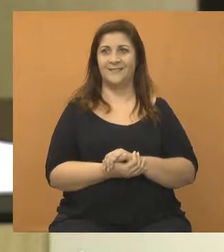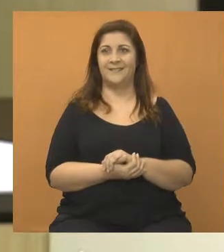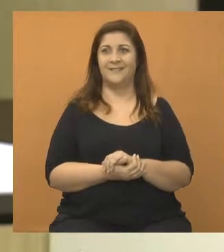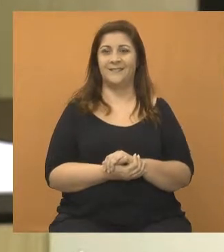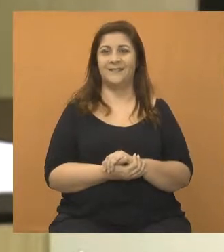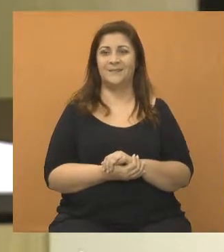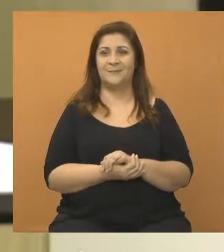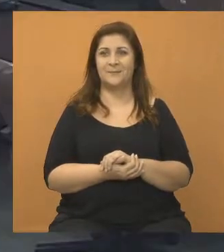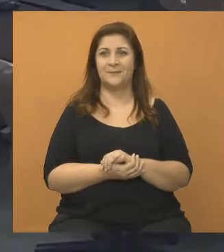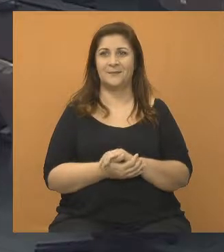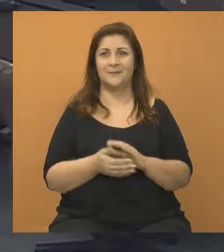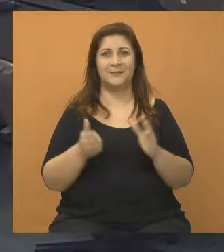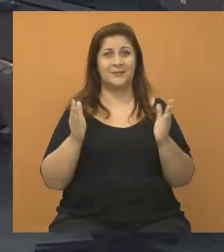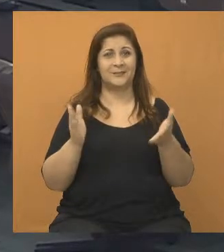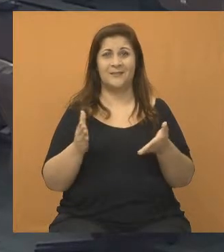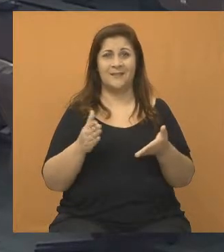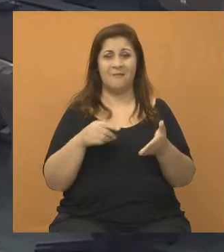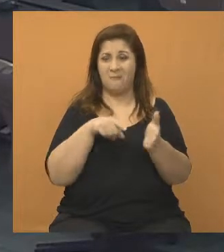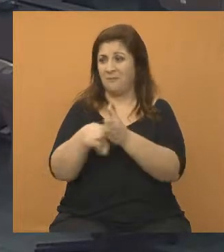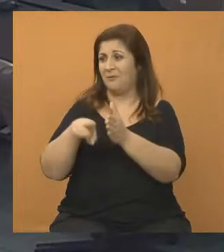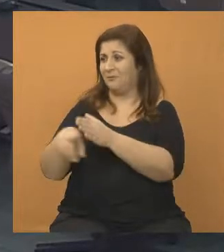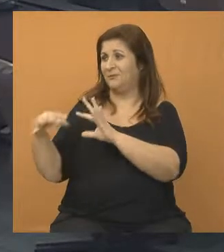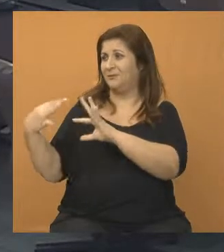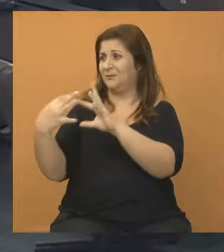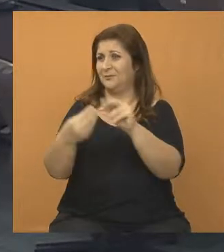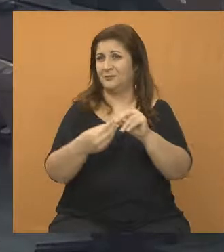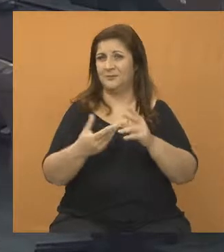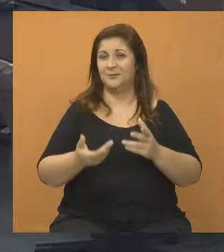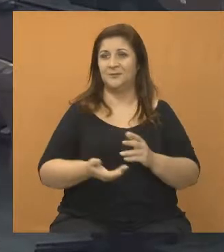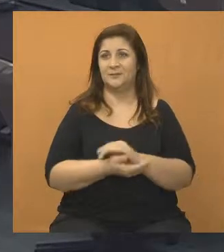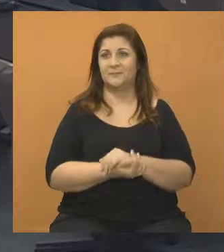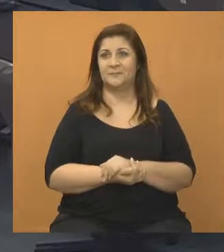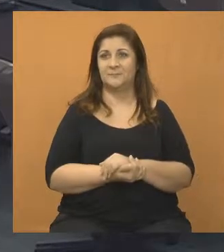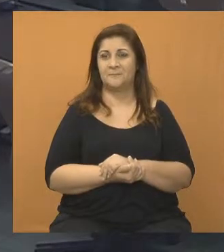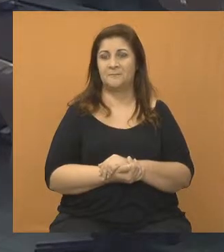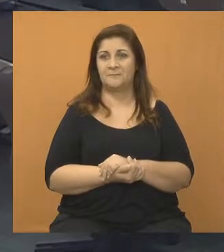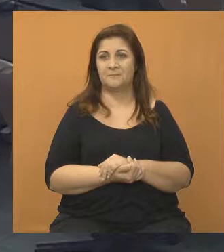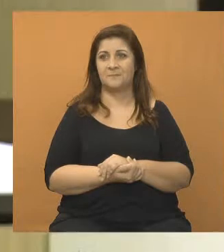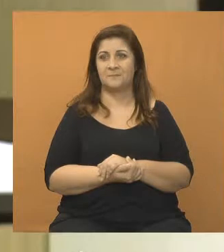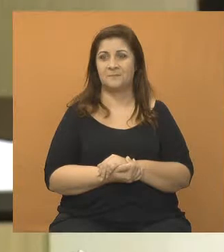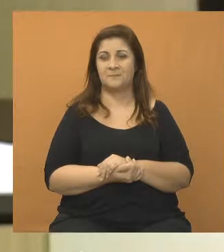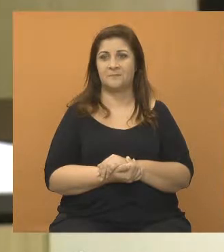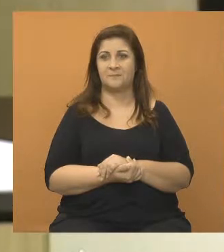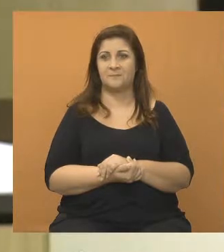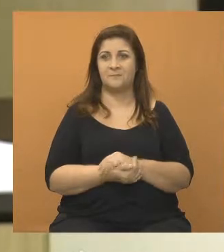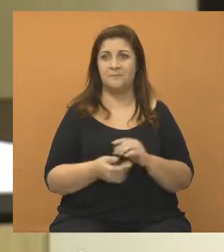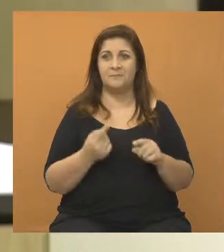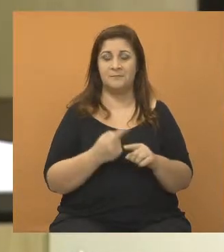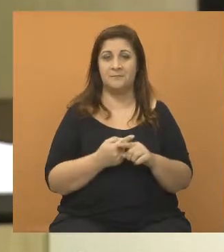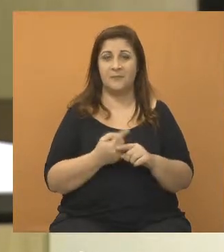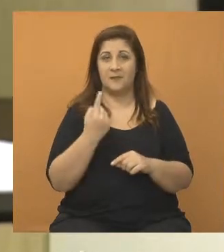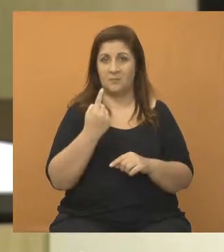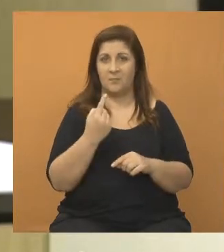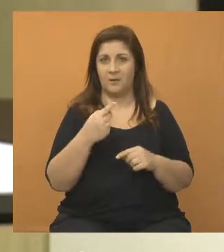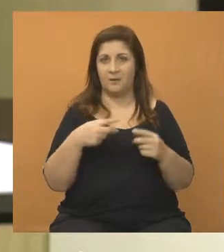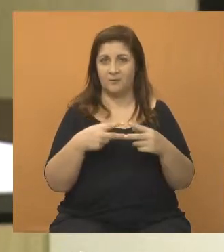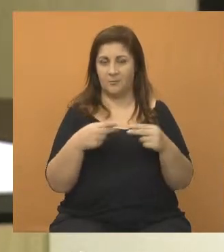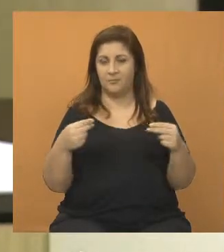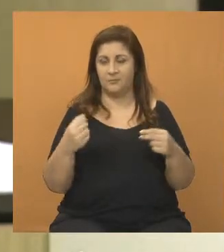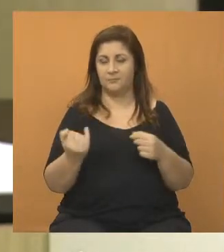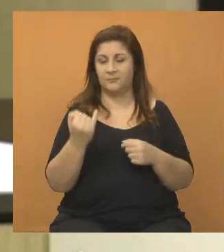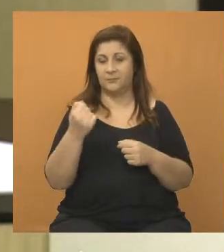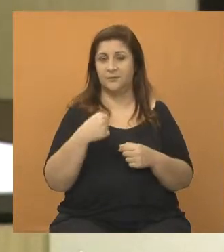Aqui, por exemplo... Já levou a pergunta de todo mundo? Não. É porque aqui tem uma coisa gritante aqui que eu queria uma